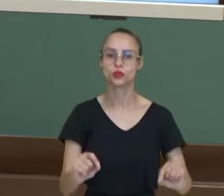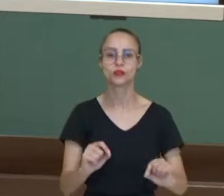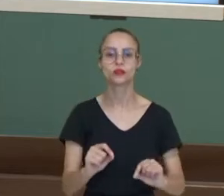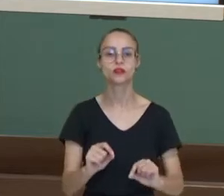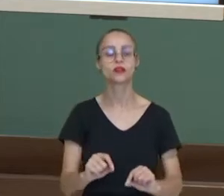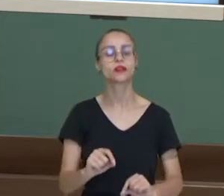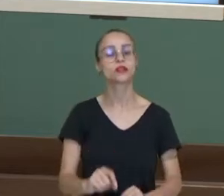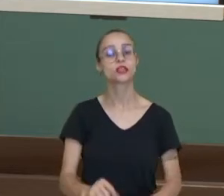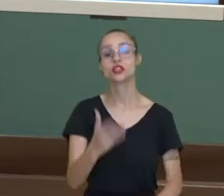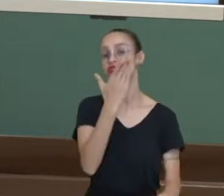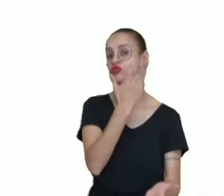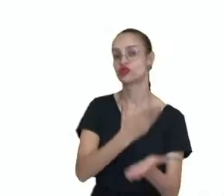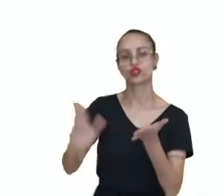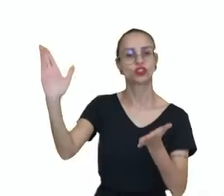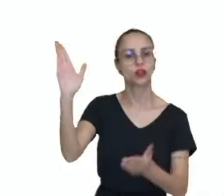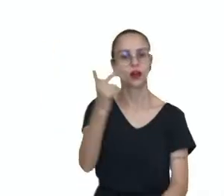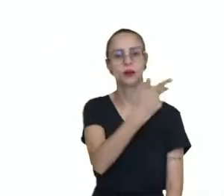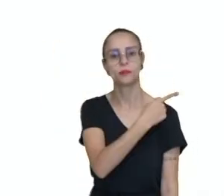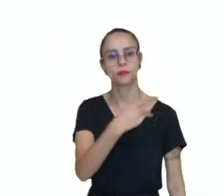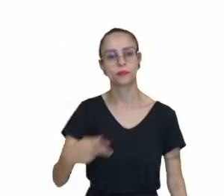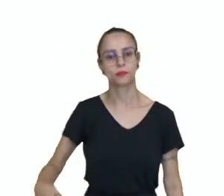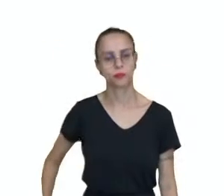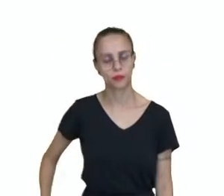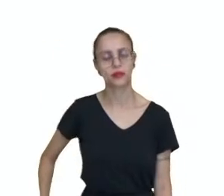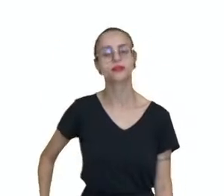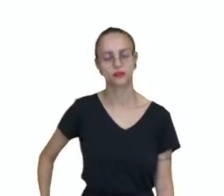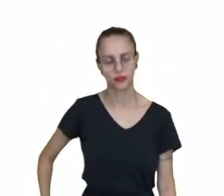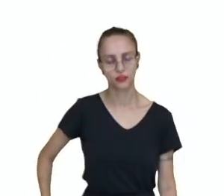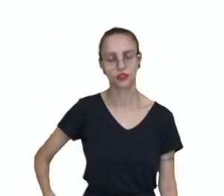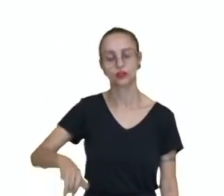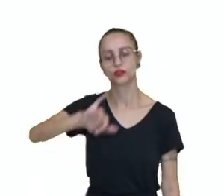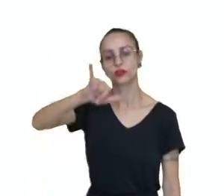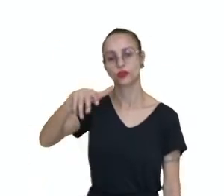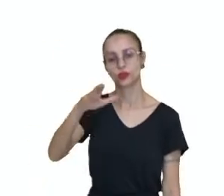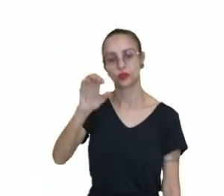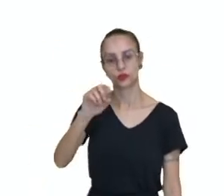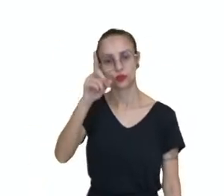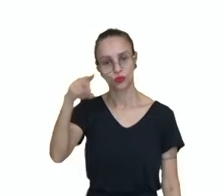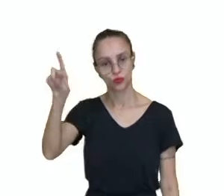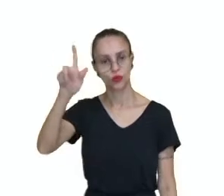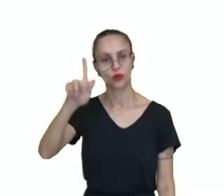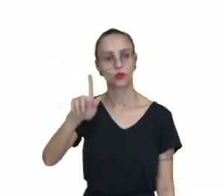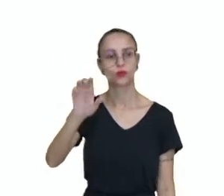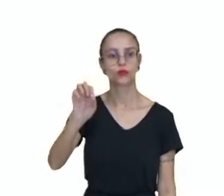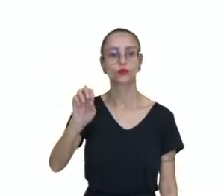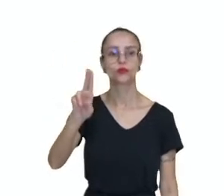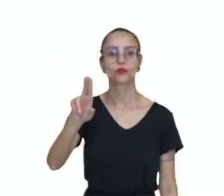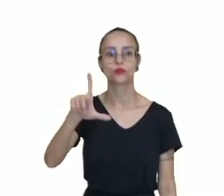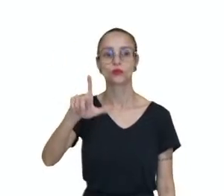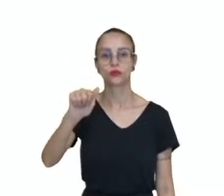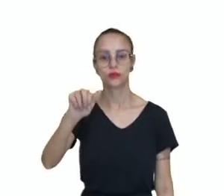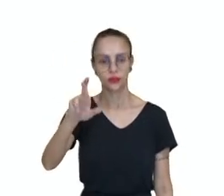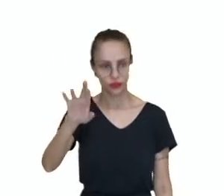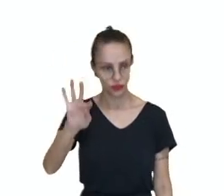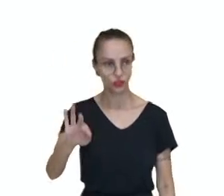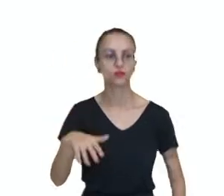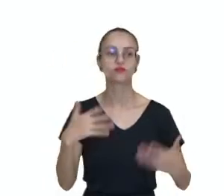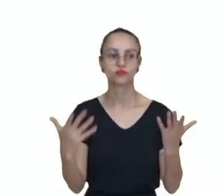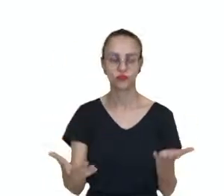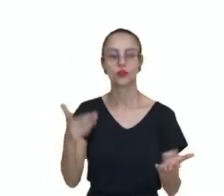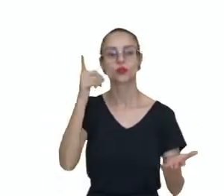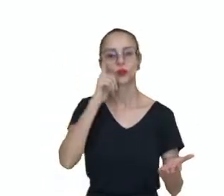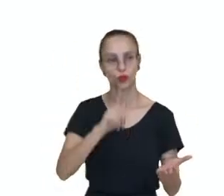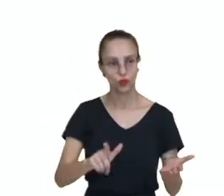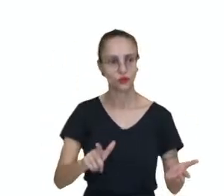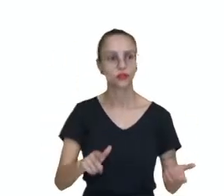depor, tirar o presidente João Goulart do poder. Então, com isso, eles conseguiram então desfechar esse